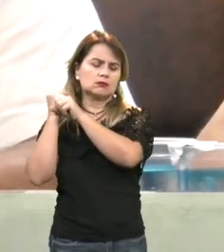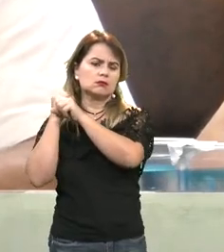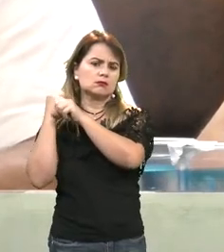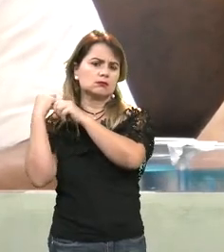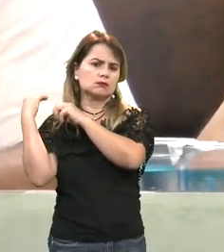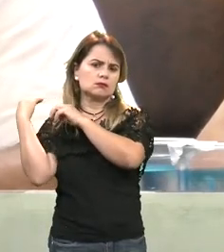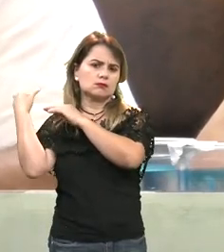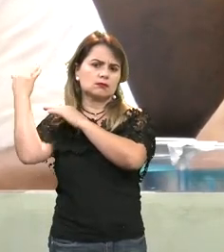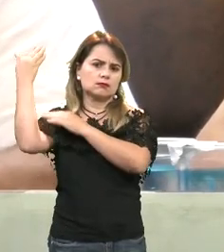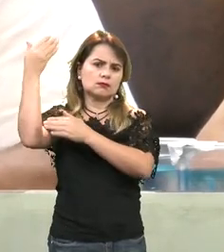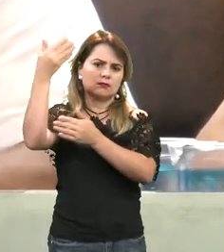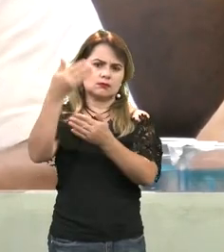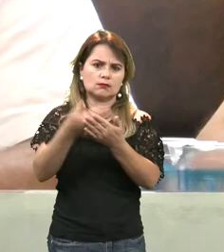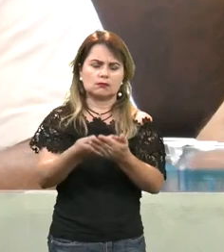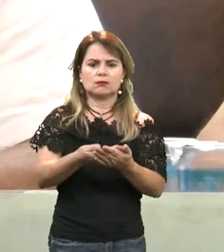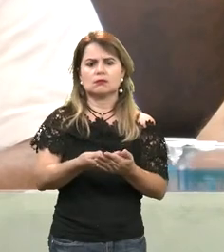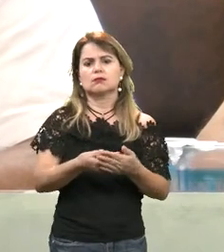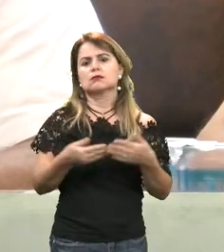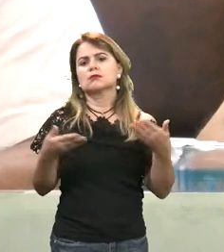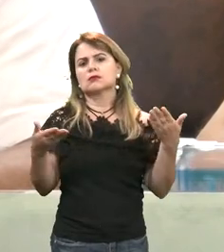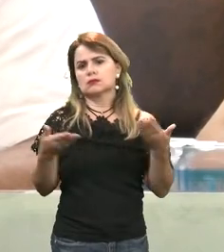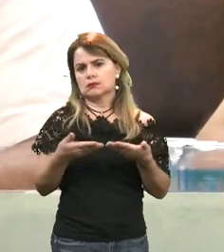que nós